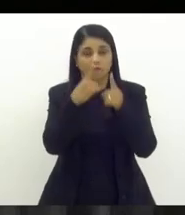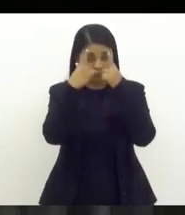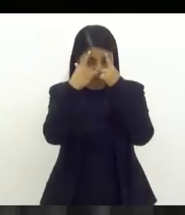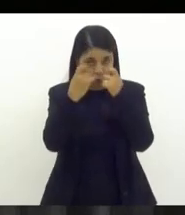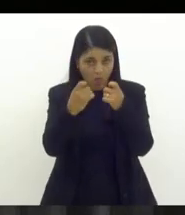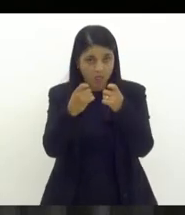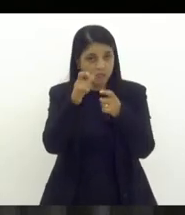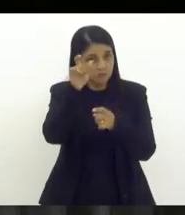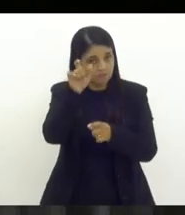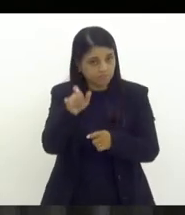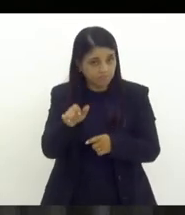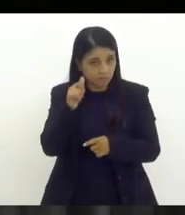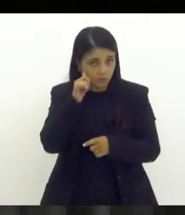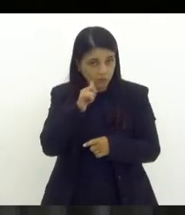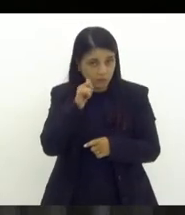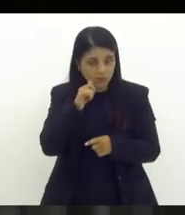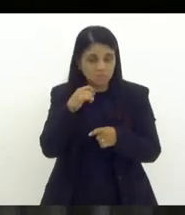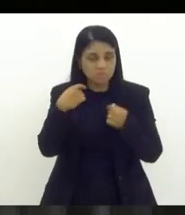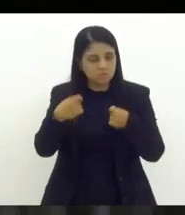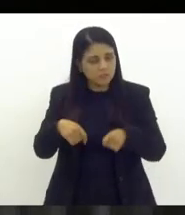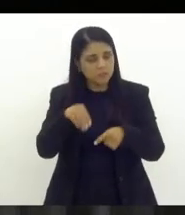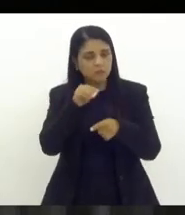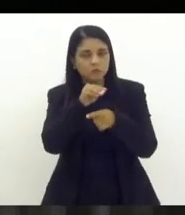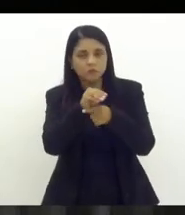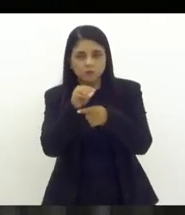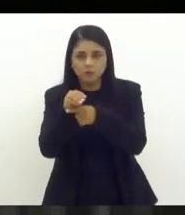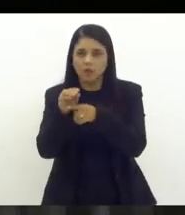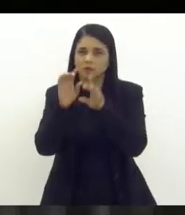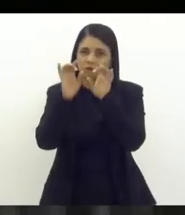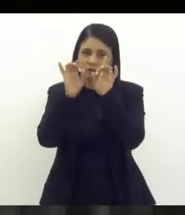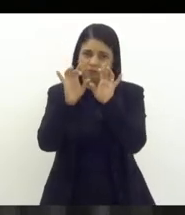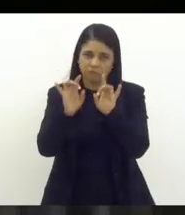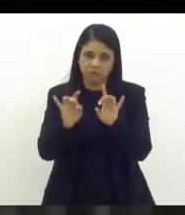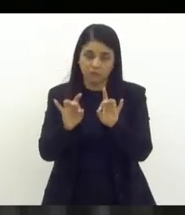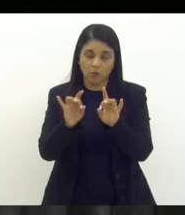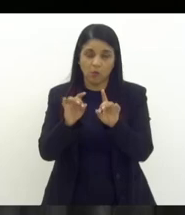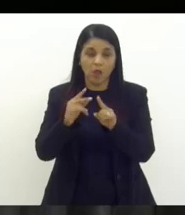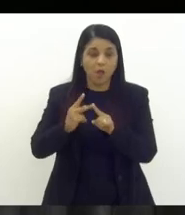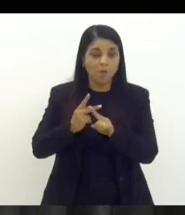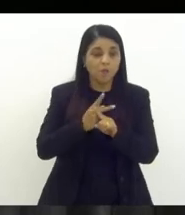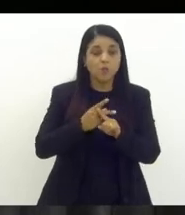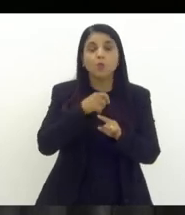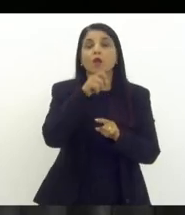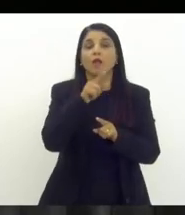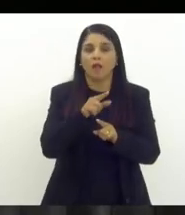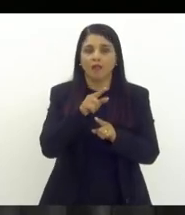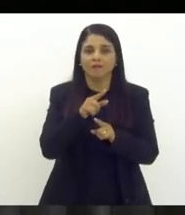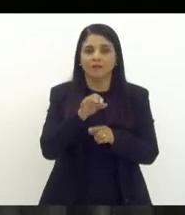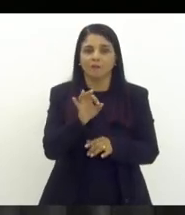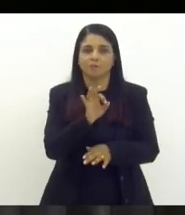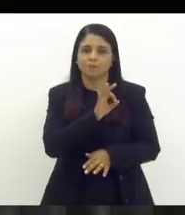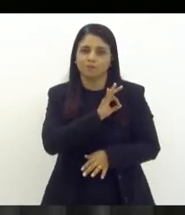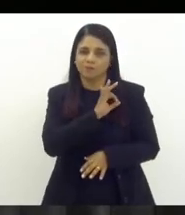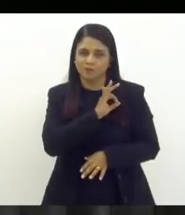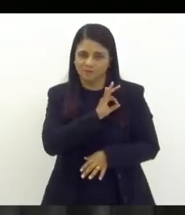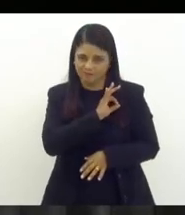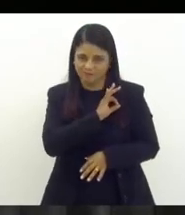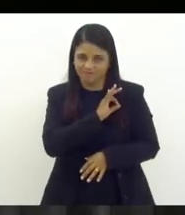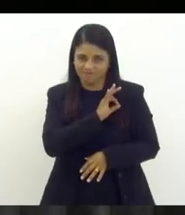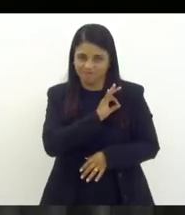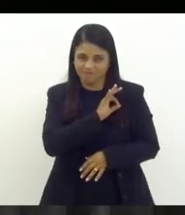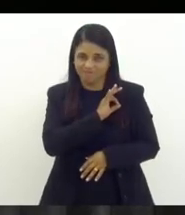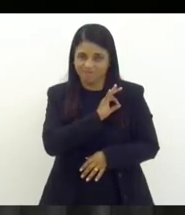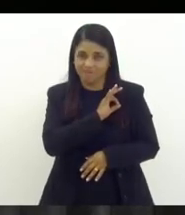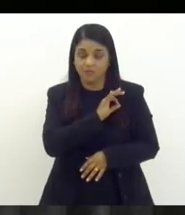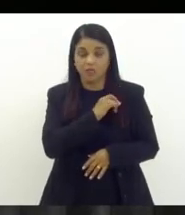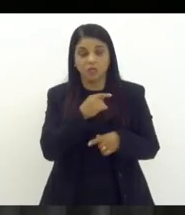especial e o primeiro lugar que ela busca é a polícia e nós temos que estar preparados E aí